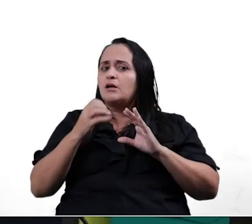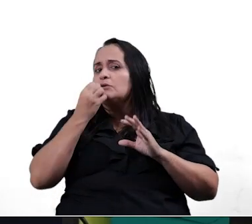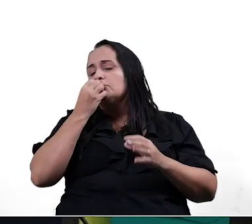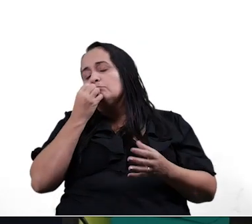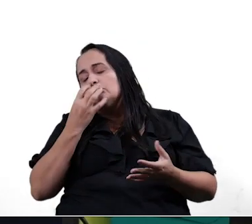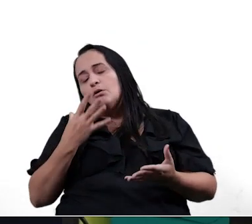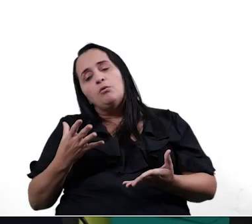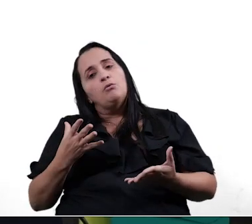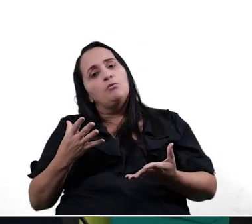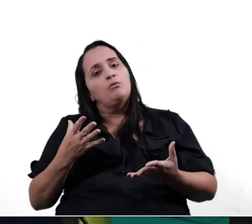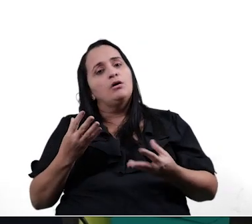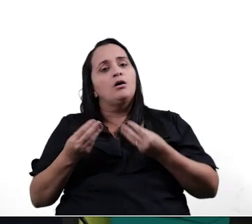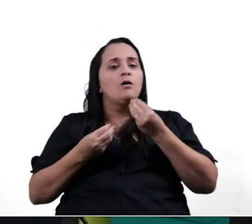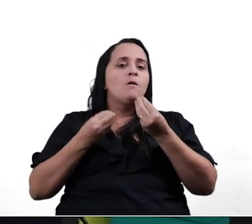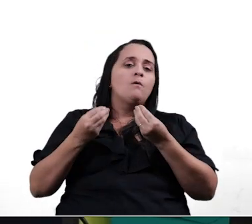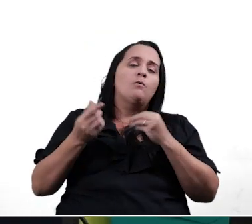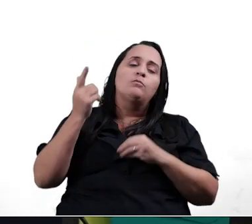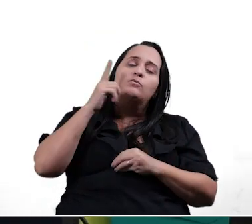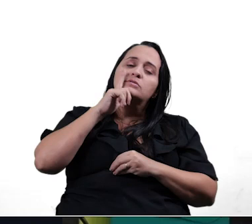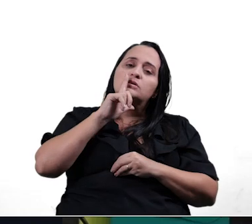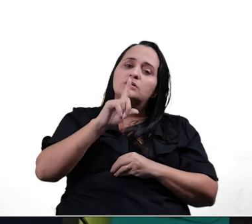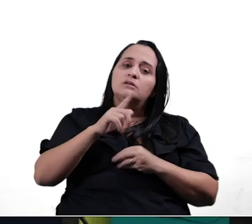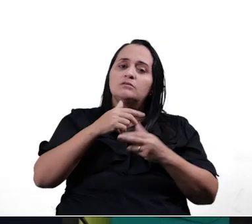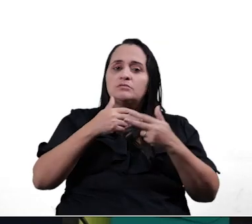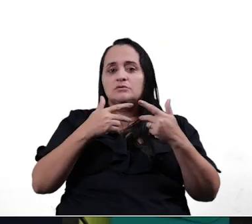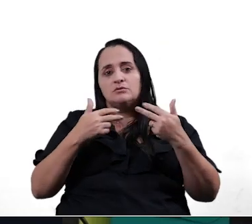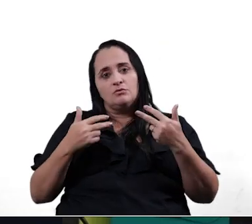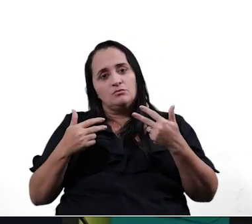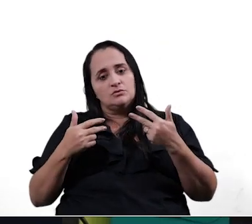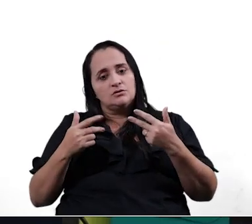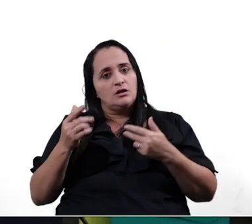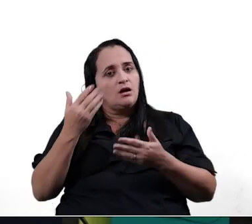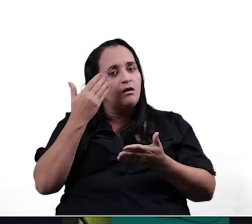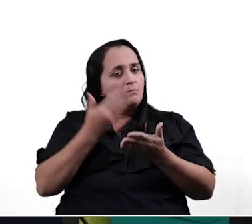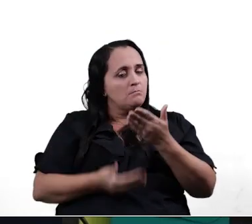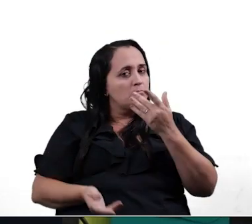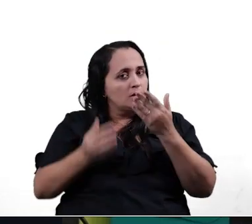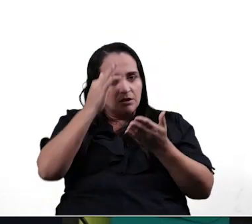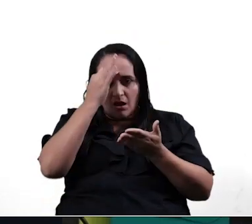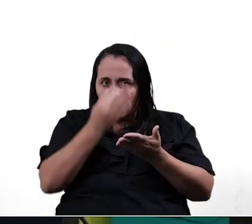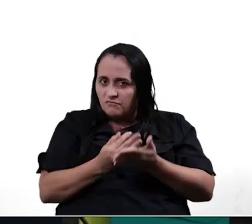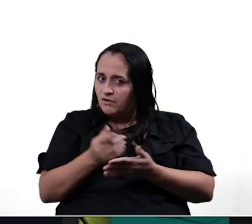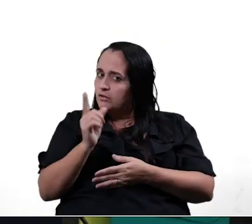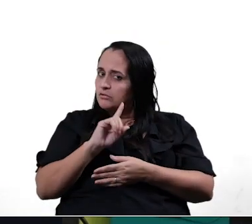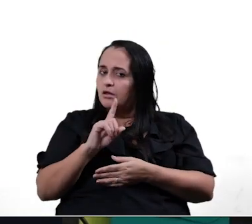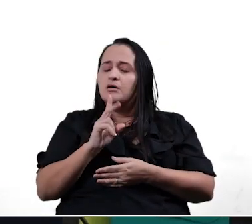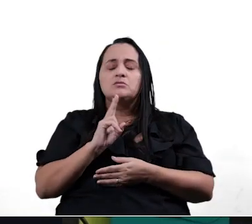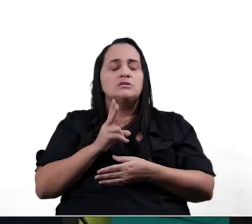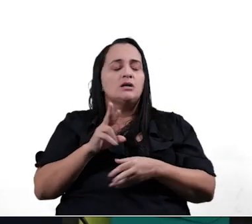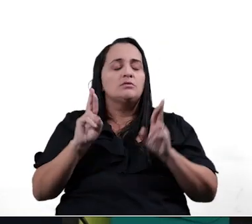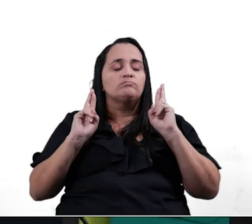boa de como superar algumas coisas, não é? E como não perder a fé, porque a Rapunzel, por exemplo, ela não perdeu a fé, não perdeu